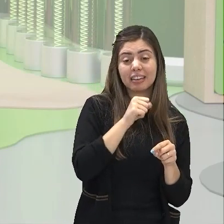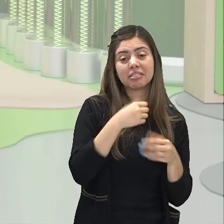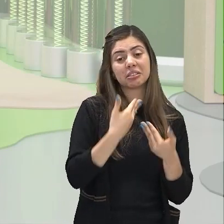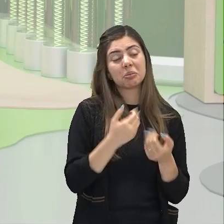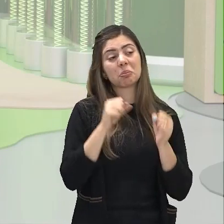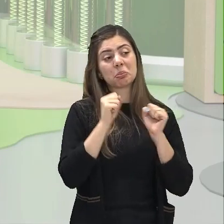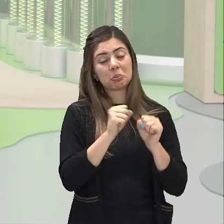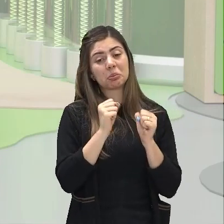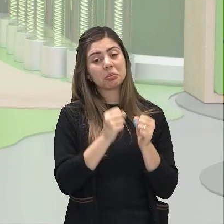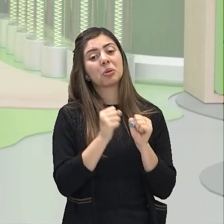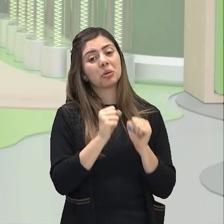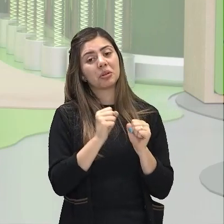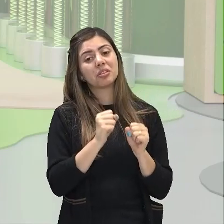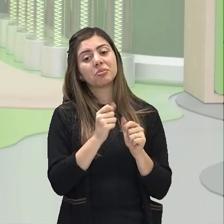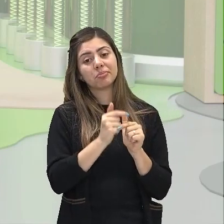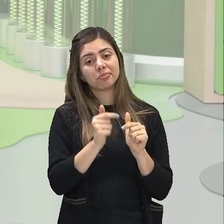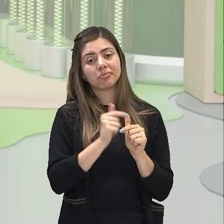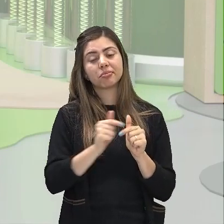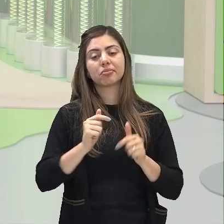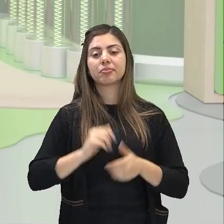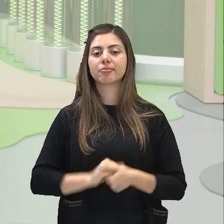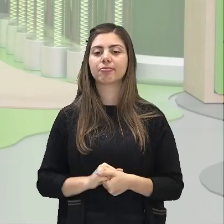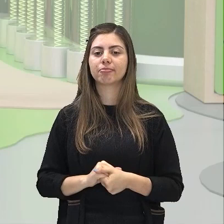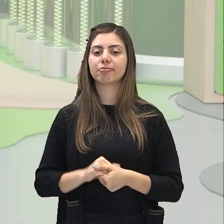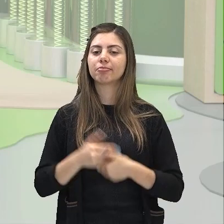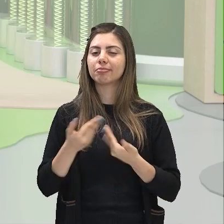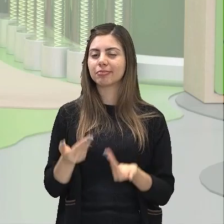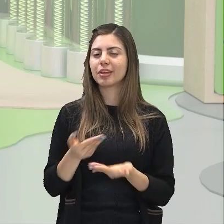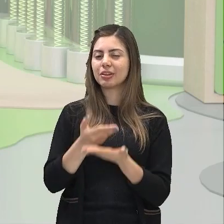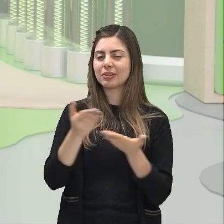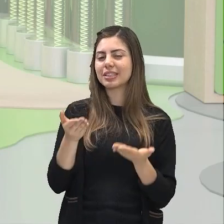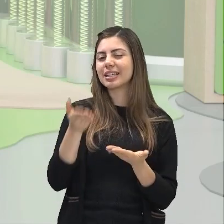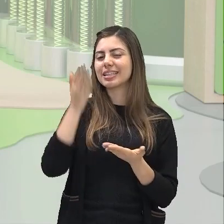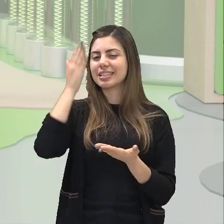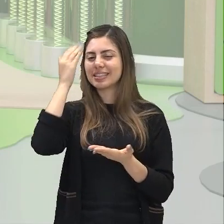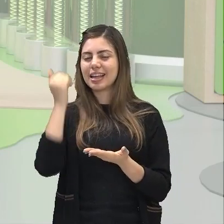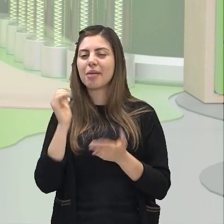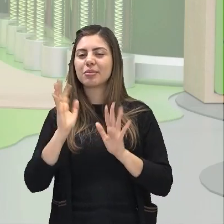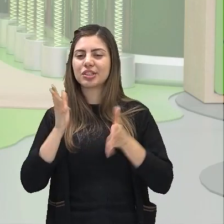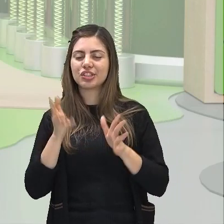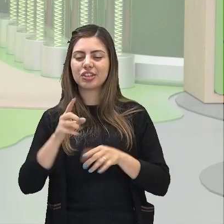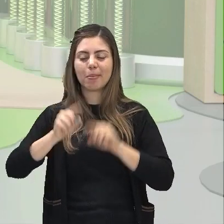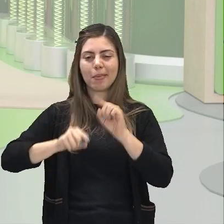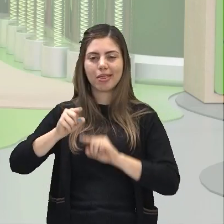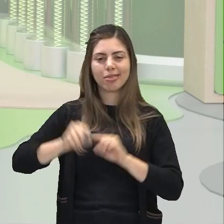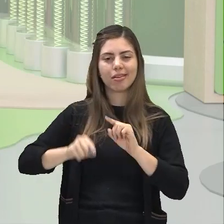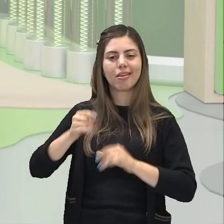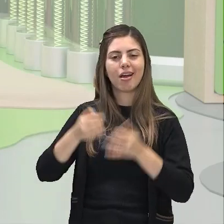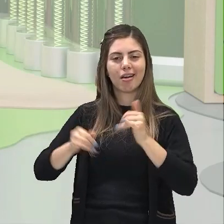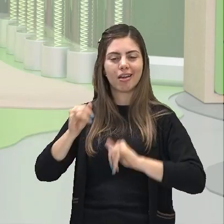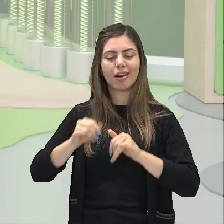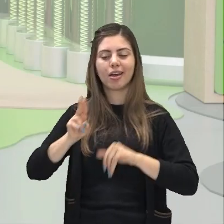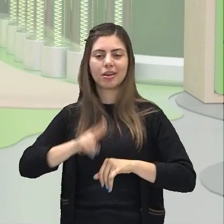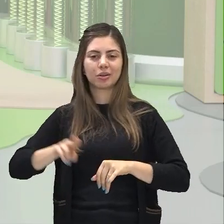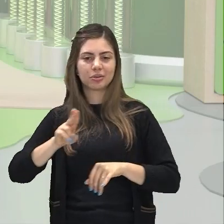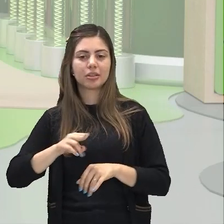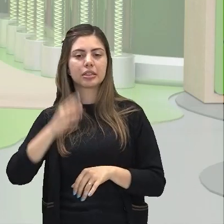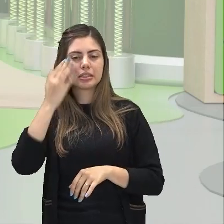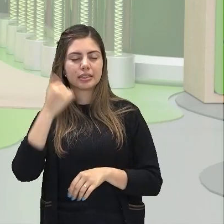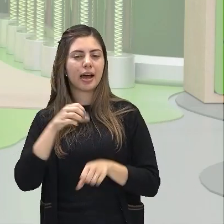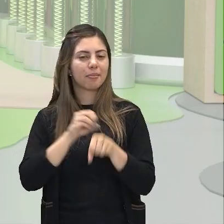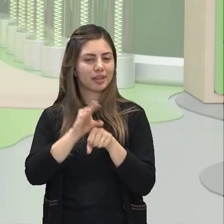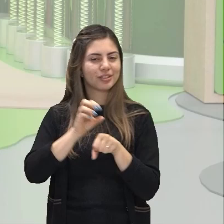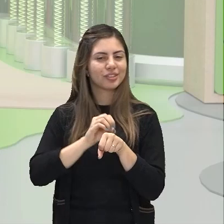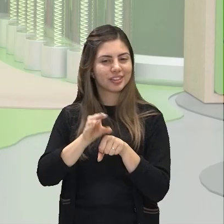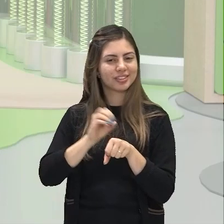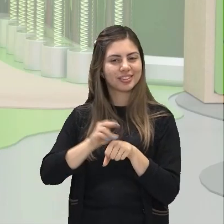está gastando mais energia. Certo? Então agora que vocês já sabem aí tudo sobre os equipamentos, esse consumo, já sabem as dicas